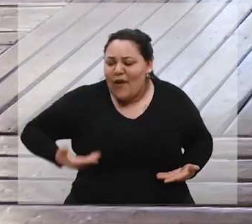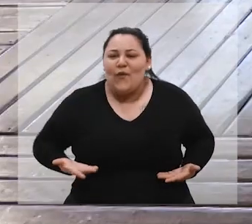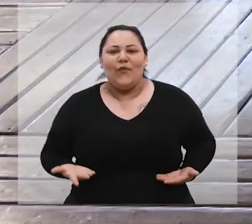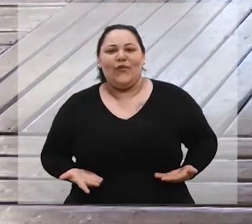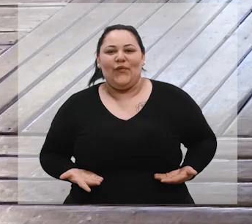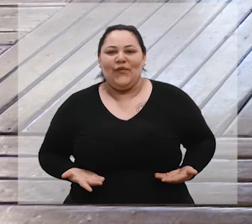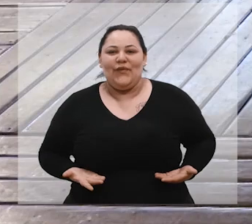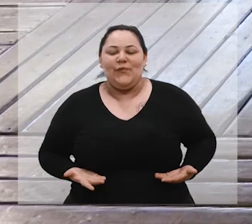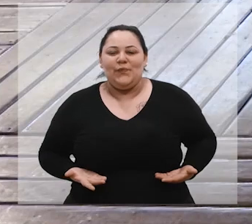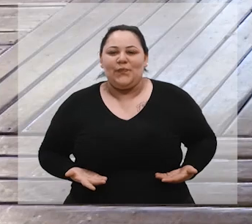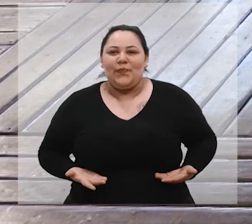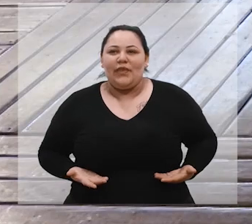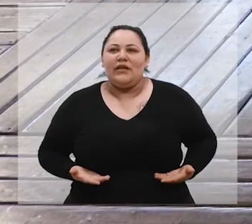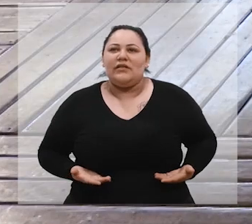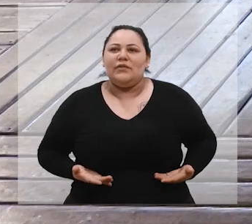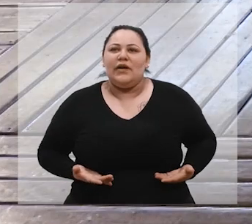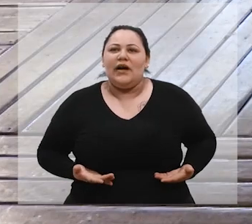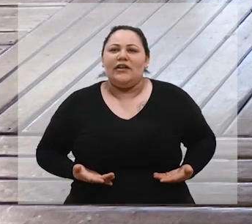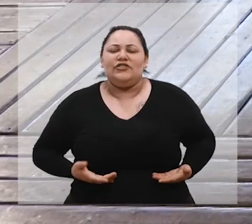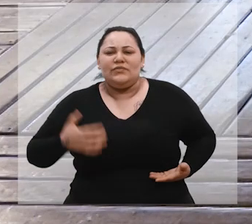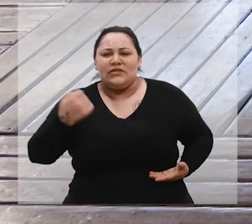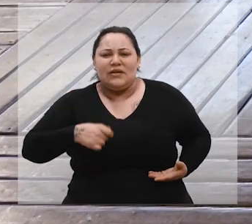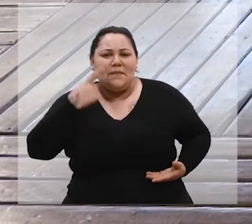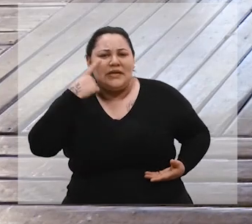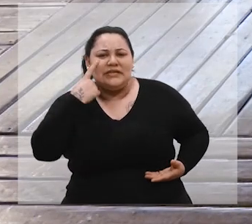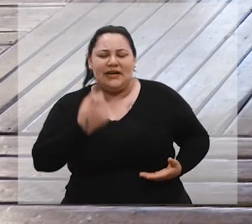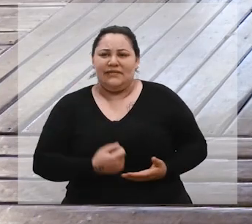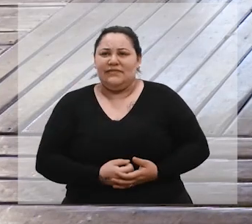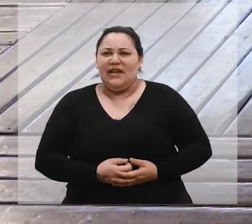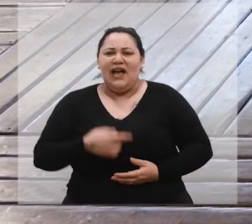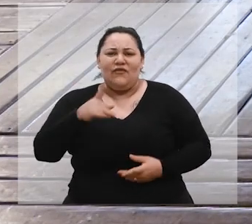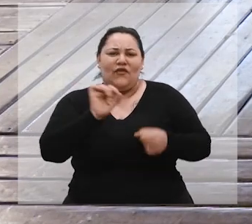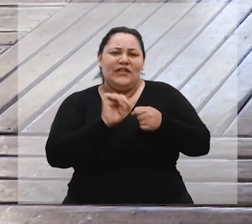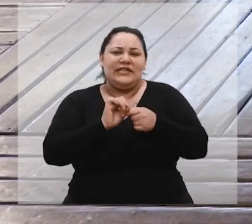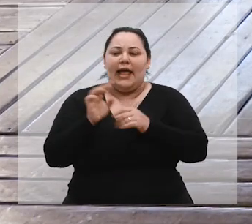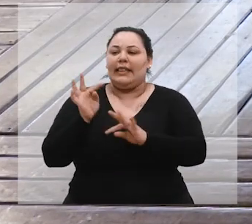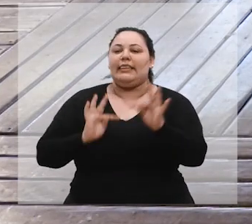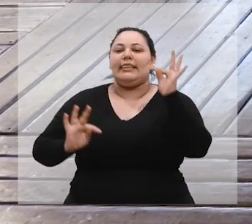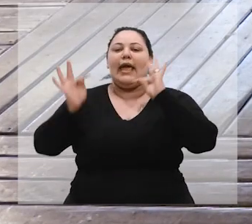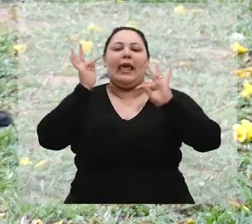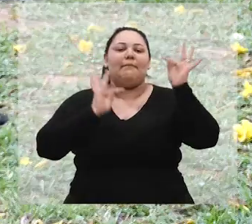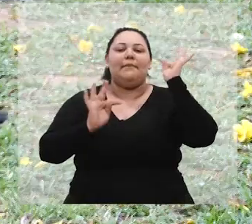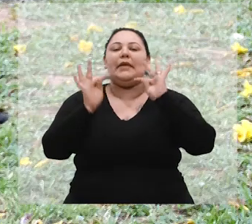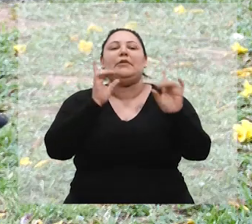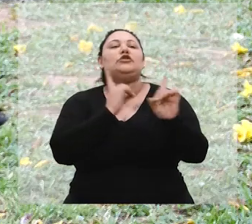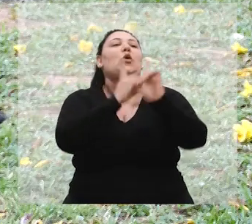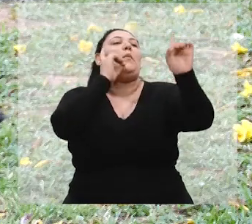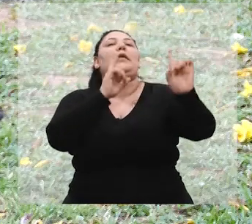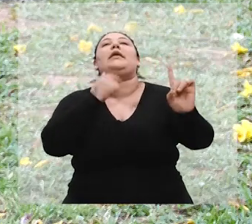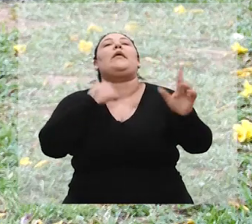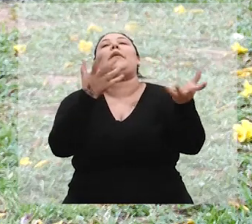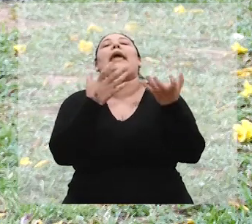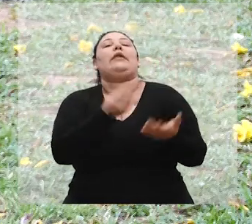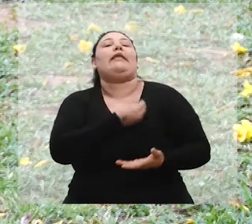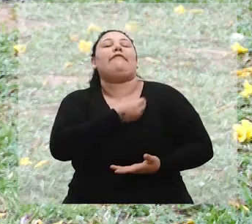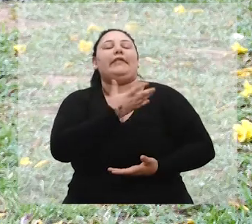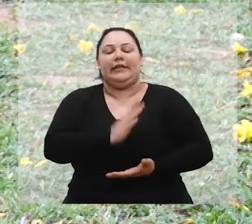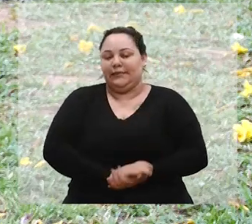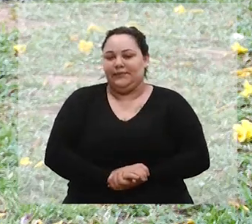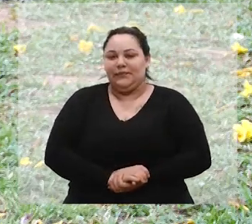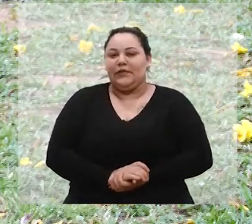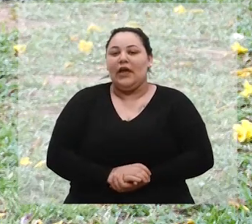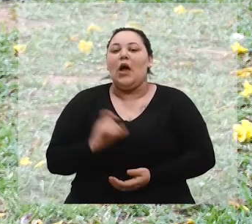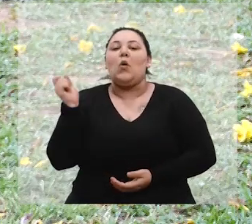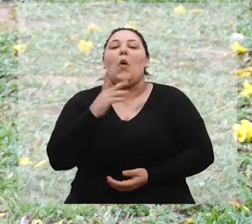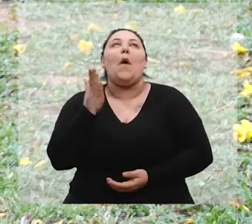eu mesmo? Então, a gente tende a pensar, eu vou fazer análise, terapia para descobrir o que eu quero da minha vida. O